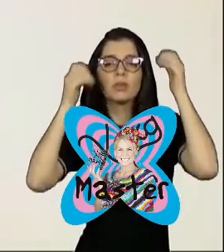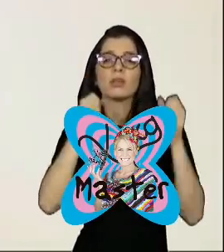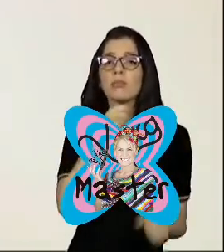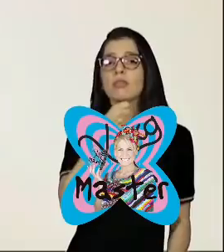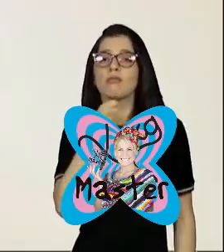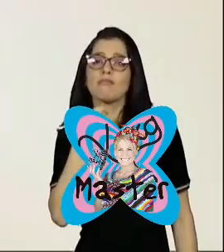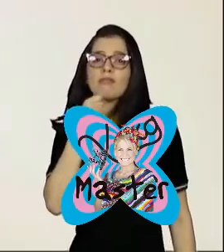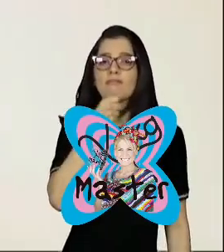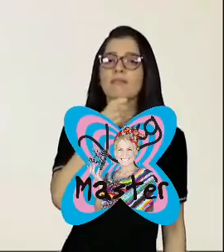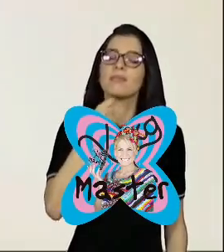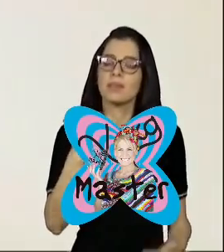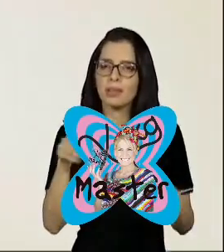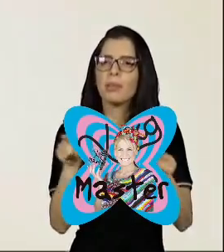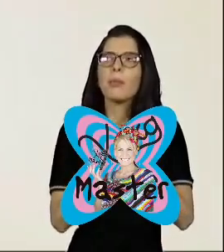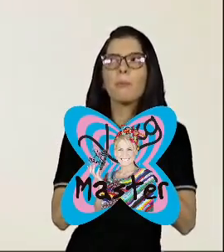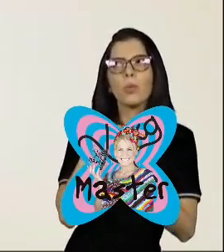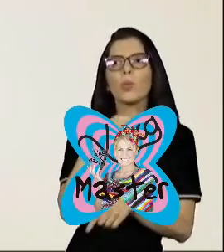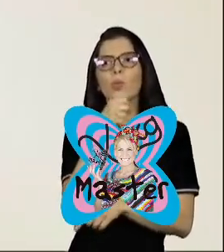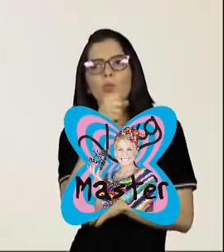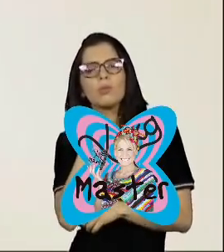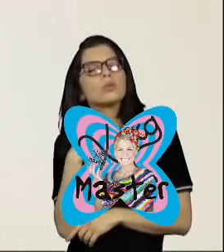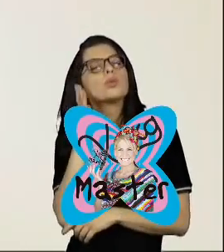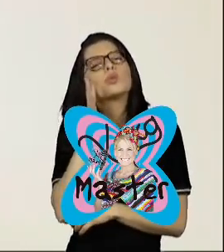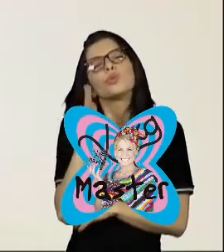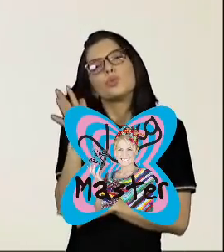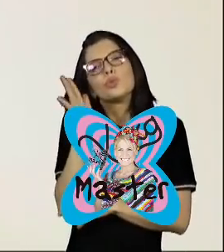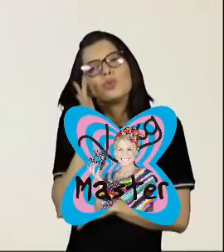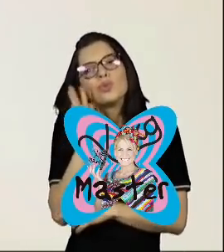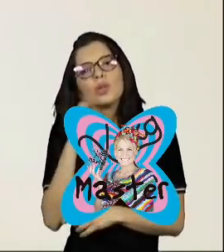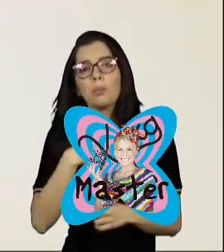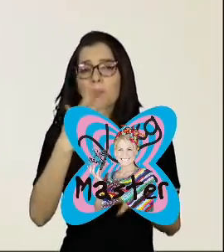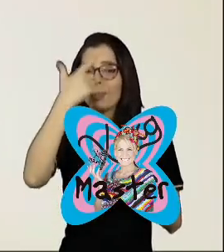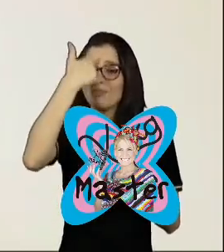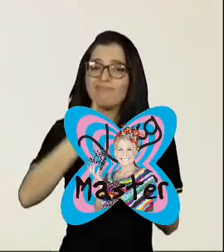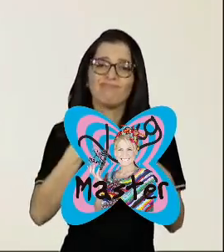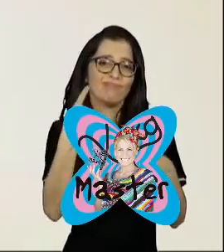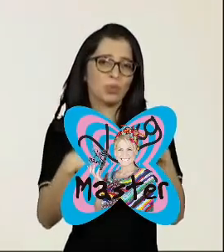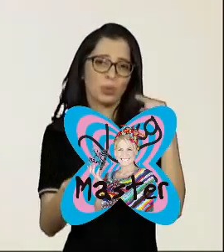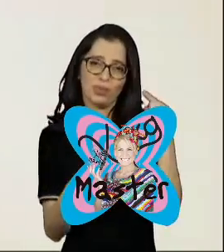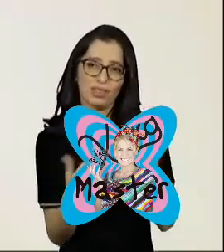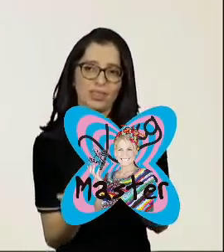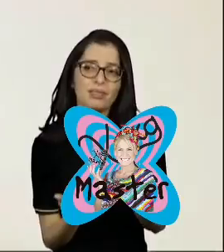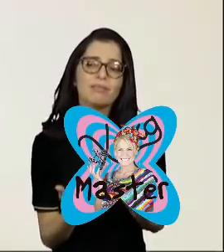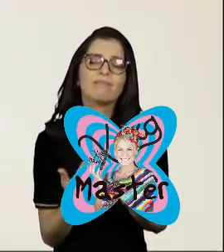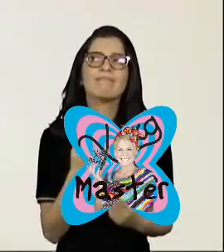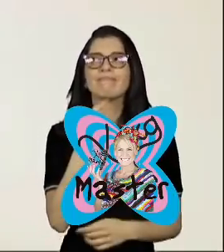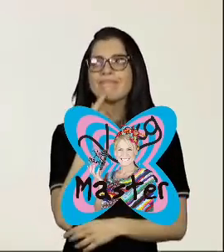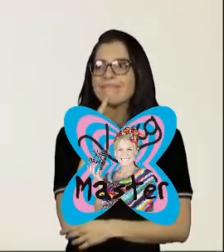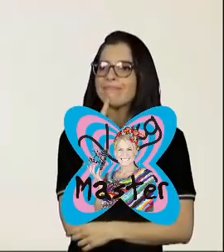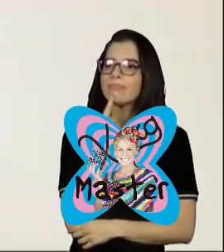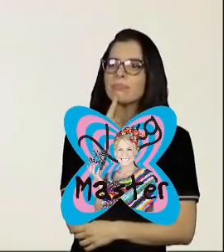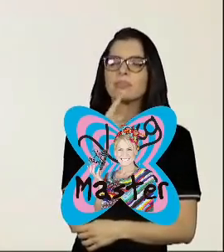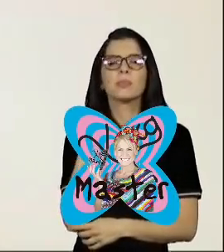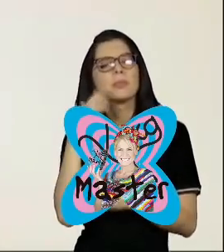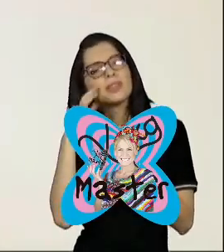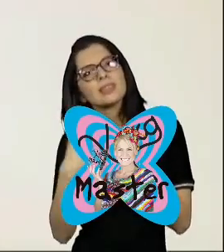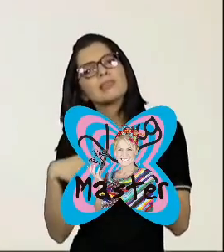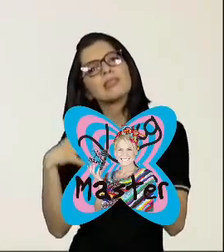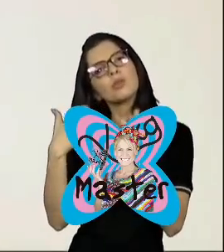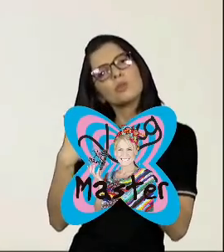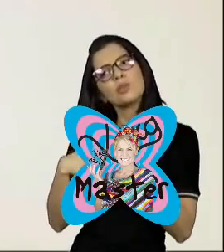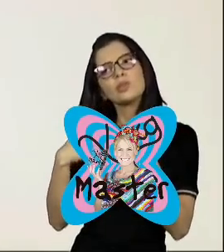pessoas que cantavam cheguei até imaginar um dia cantar no Chacrinha mas ia fazer feio né achava que não ia funcionar eu imaginava